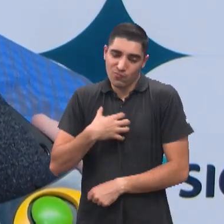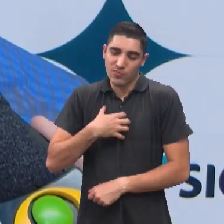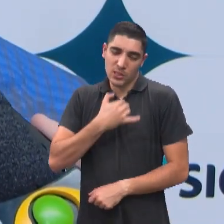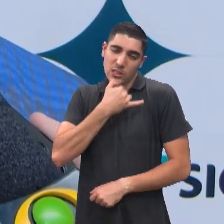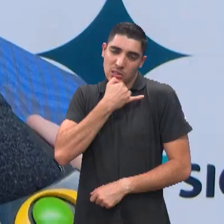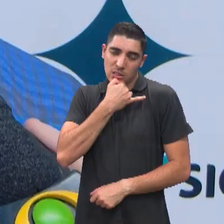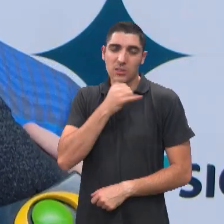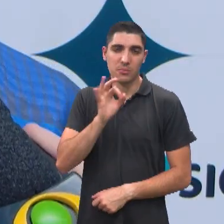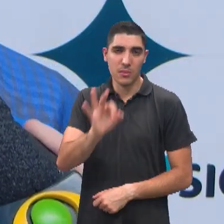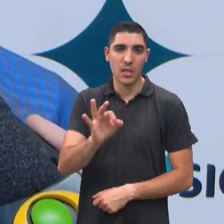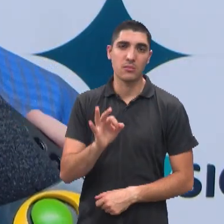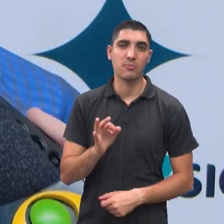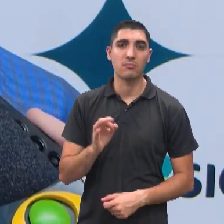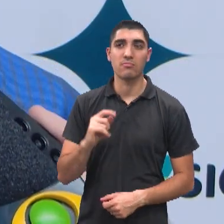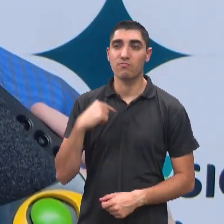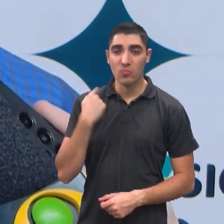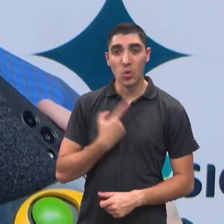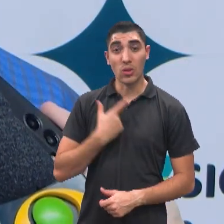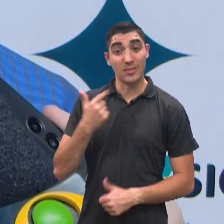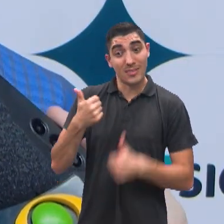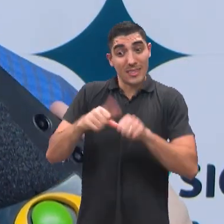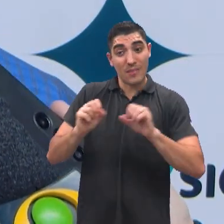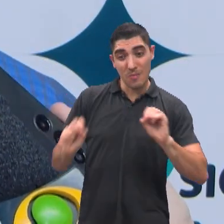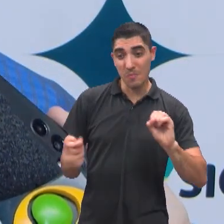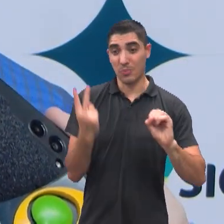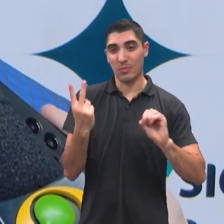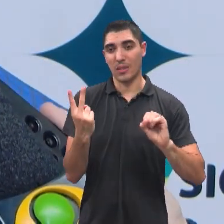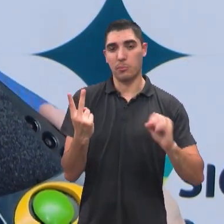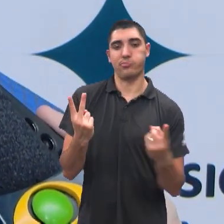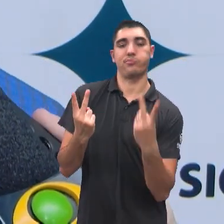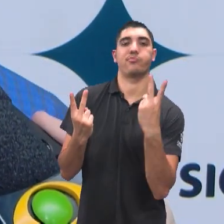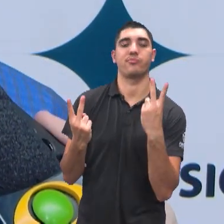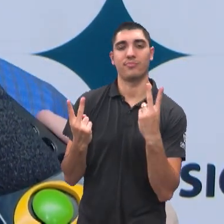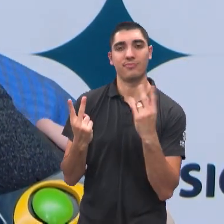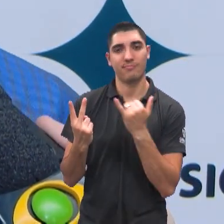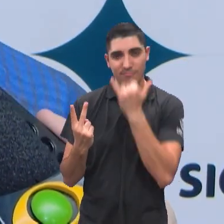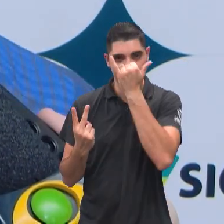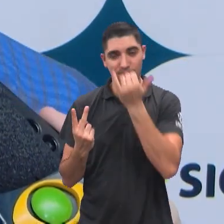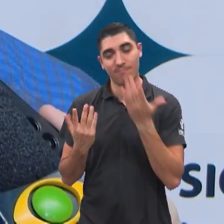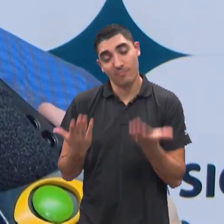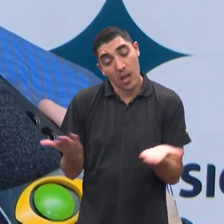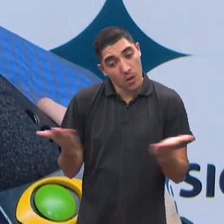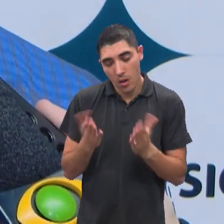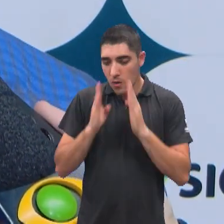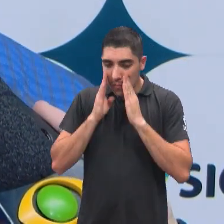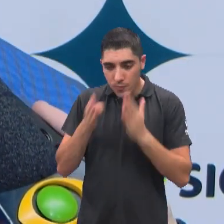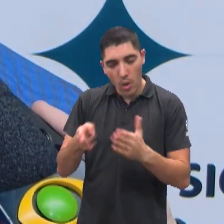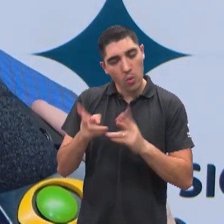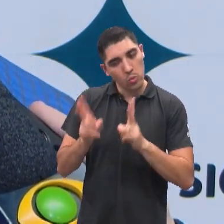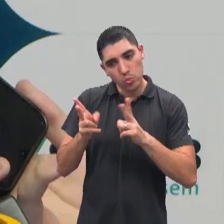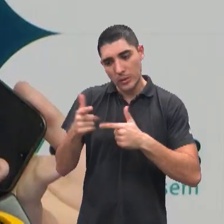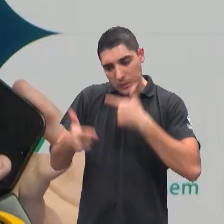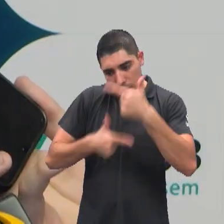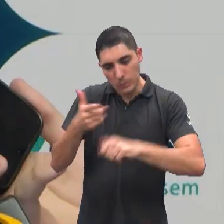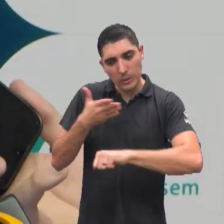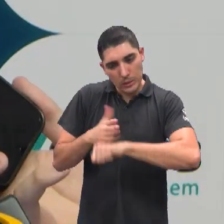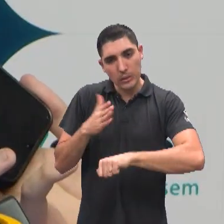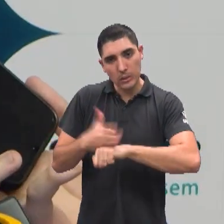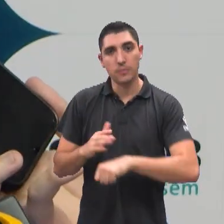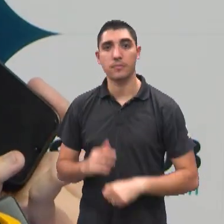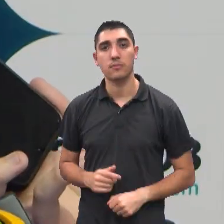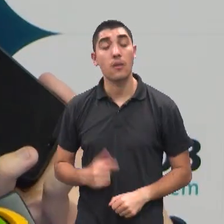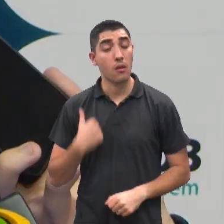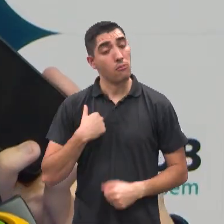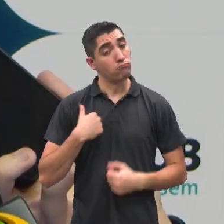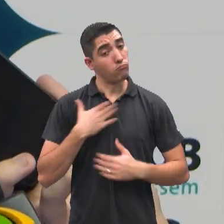de tristeza por estar ganhando, né? E tomar um empate. Agora é trabalhar, né? Continuar trabalhando, estamos evoluindo. Eu fico feliz pela